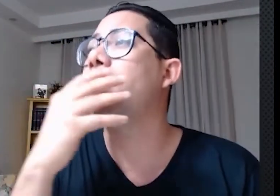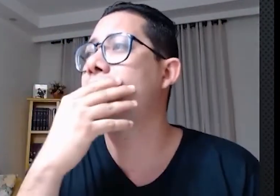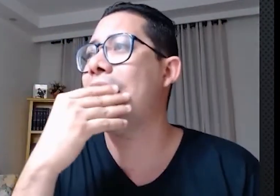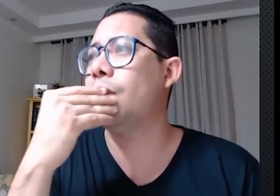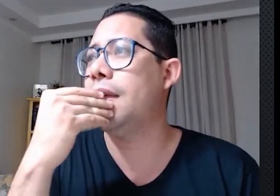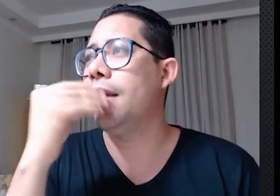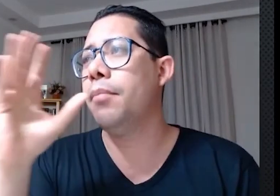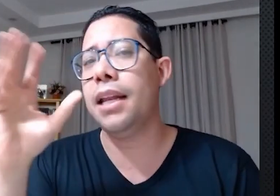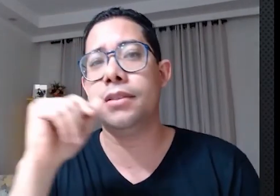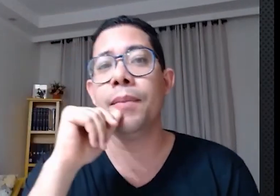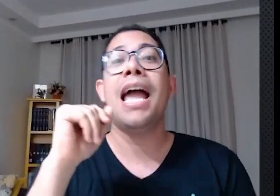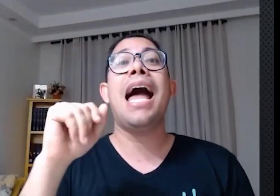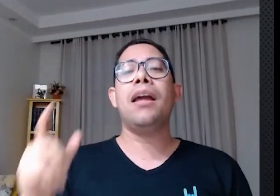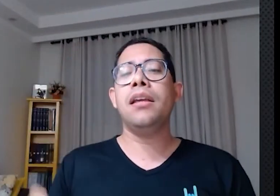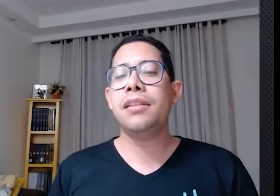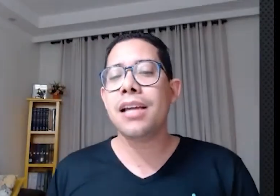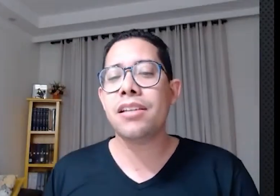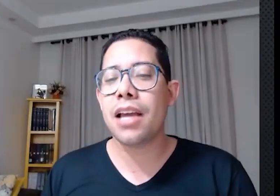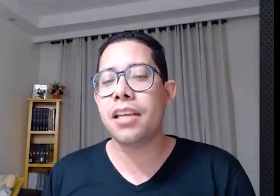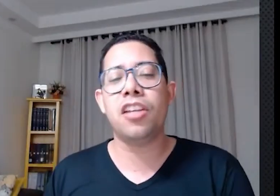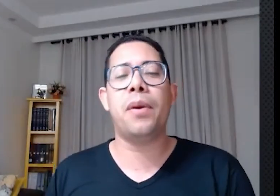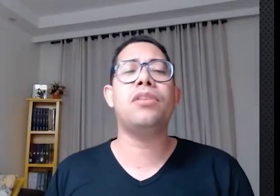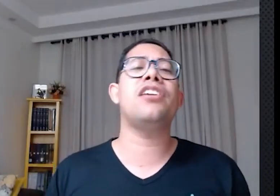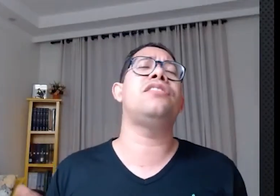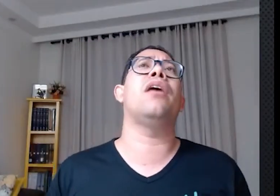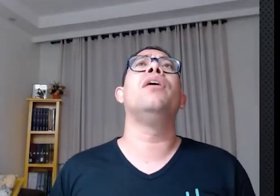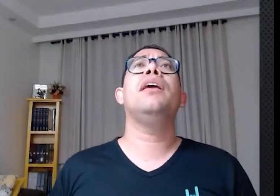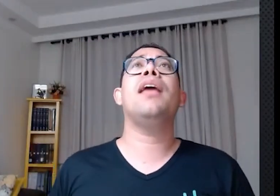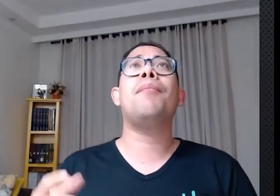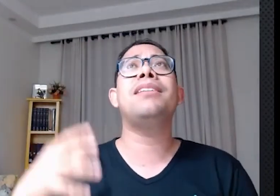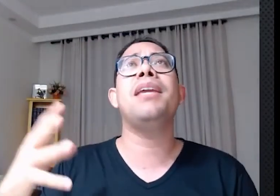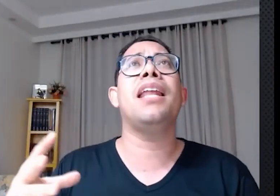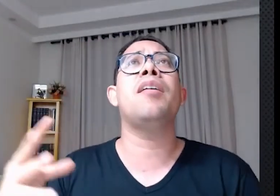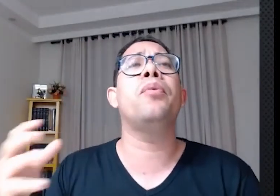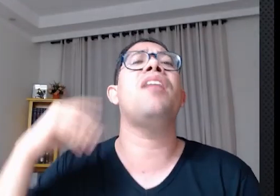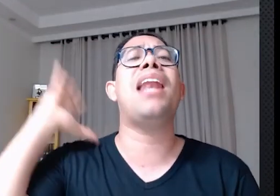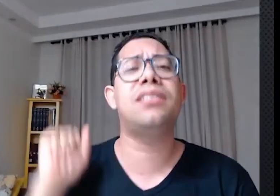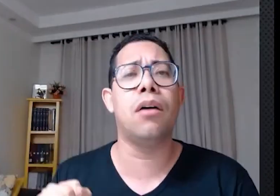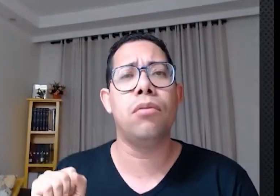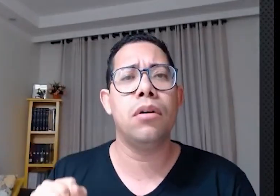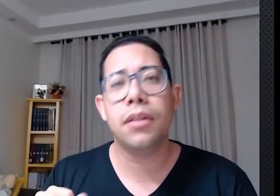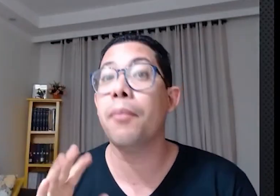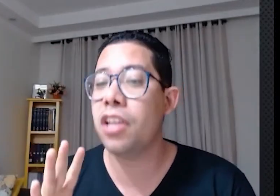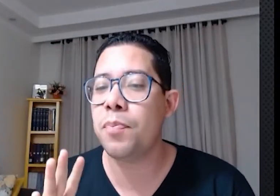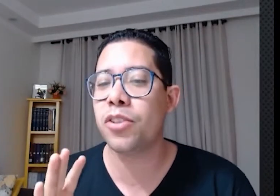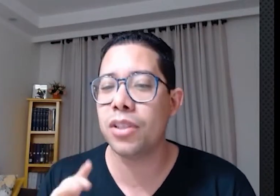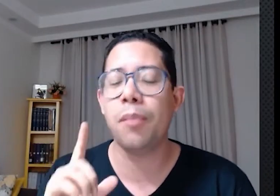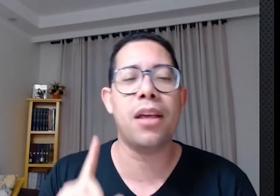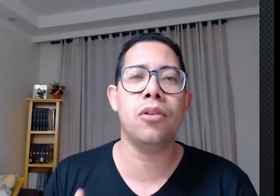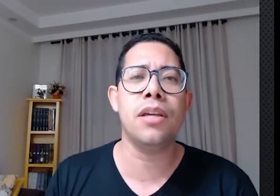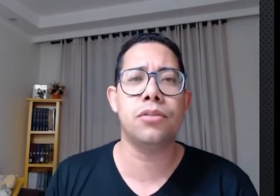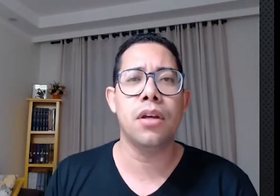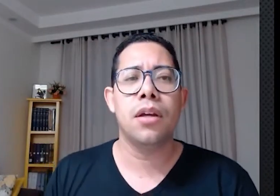que vai ser ministrado aqui? Beleza. Aí tem gente que perguntar, Gesiel, mas na minha igreja é por revelação. Tem muitas pessoas